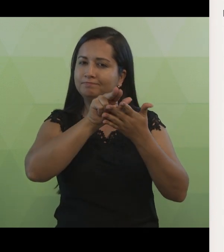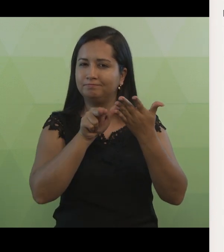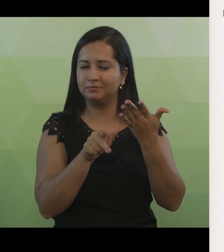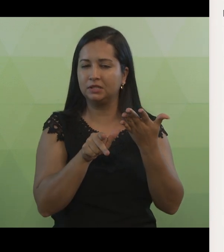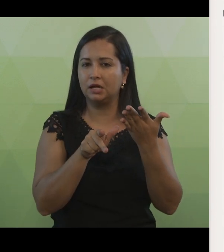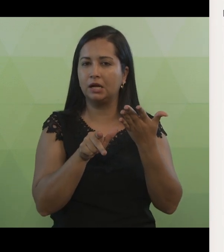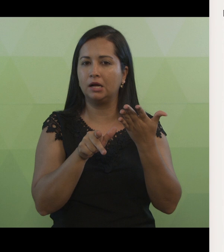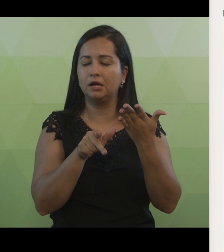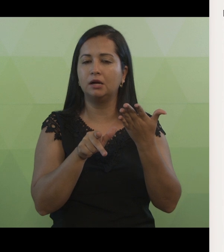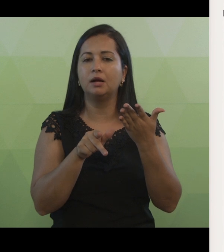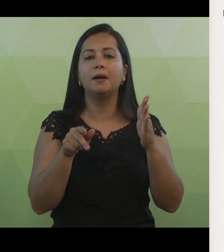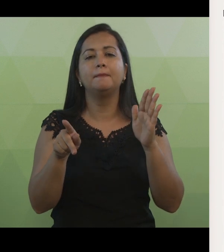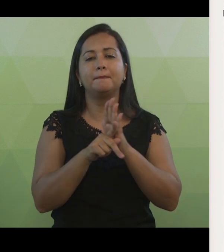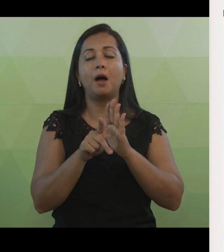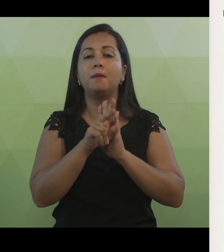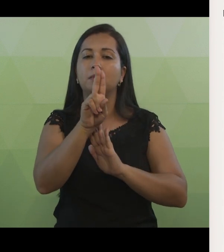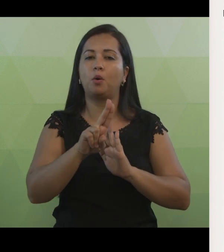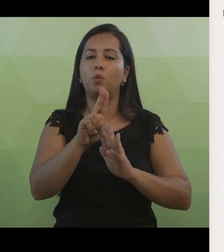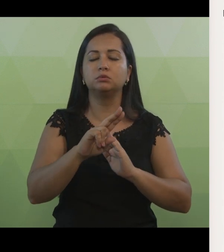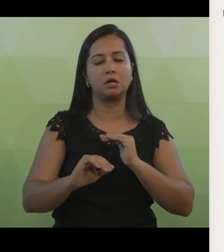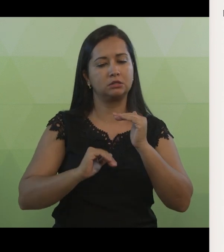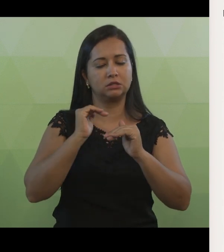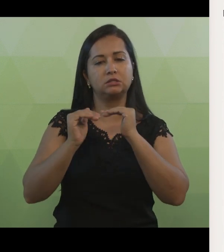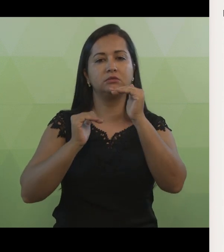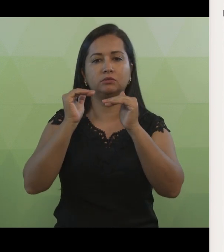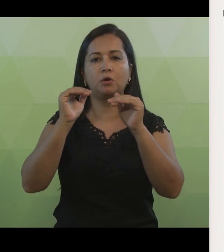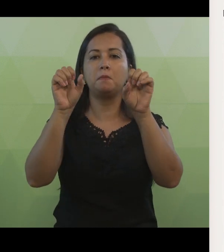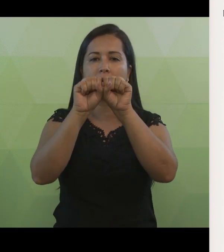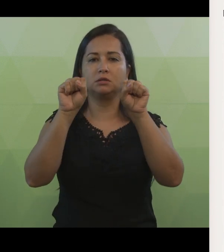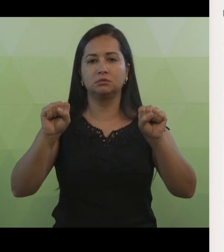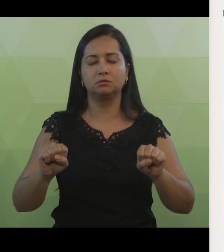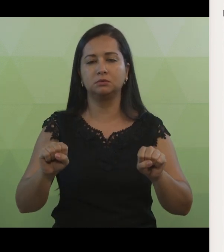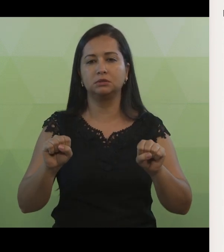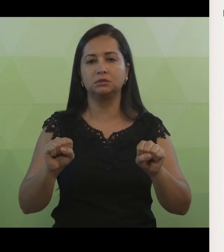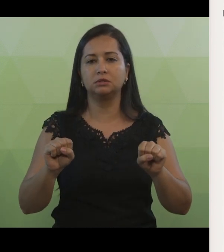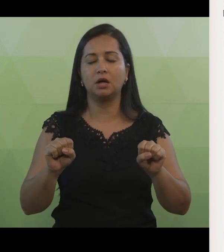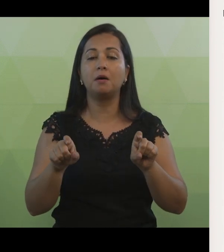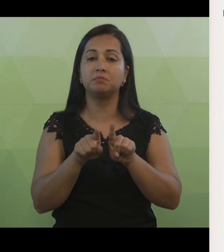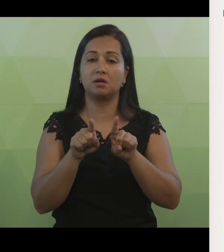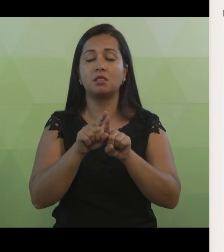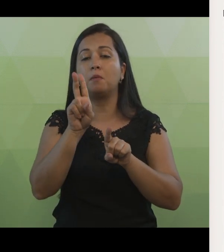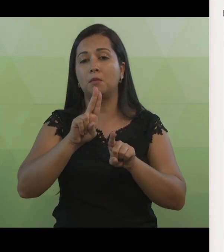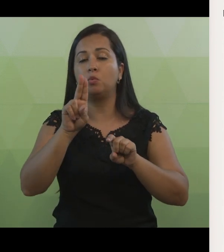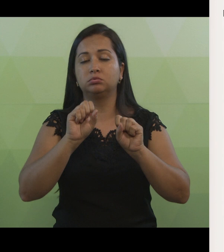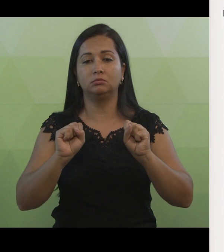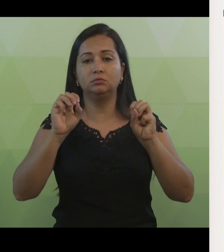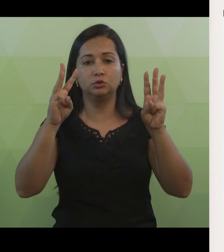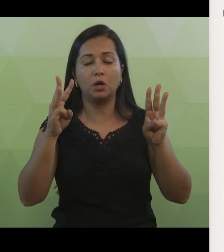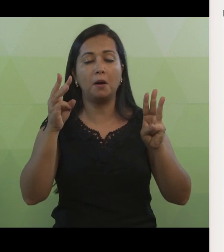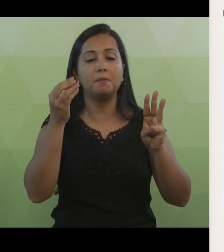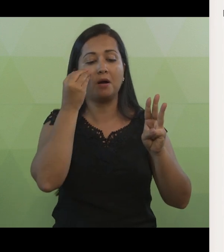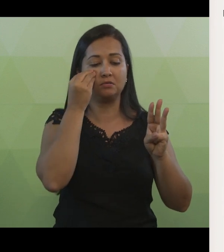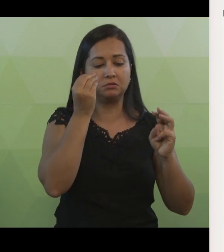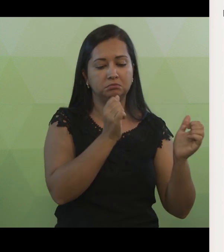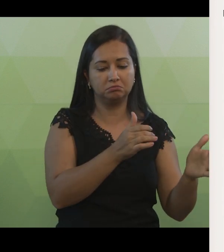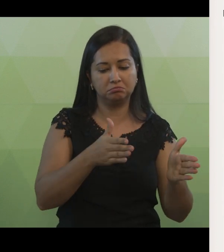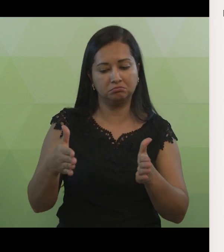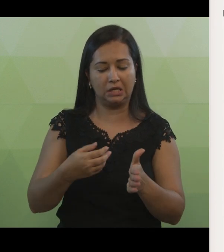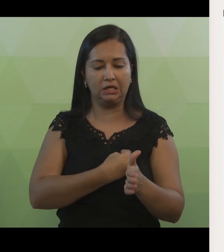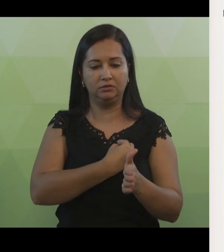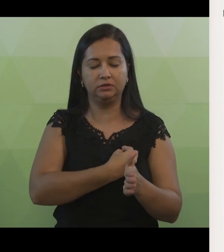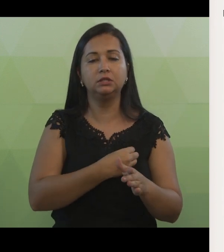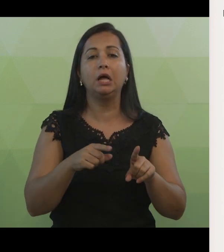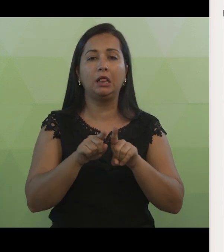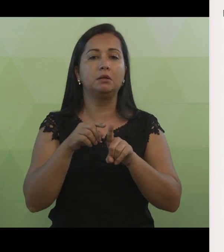de projeto envolvido no desenvolvimento de software, para garantir esse processo do ciclo de vida. E a parte de